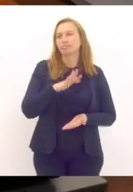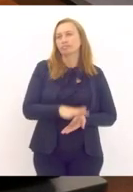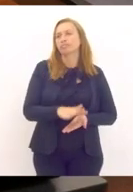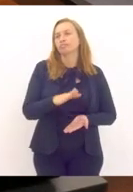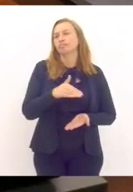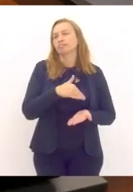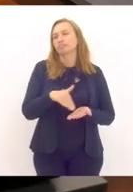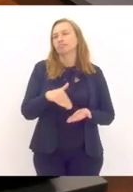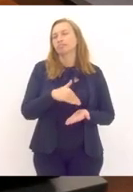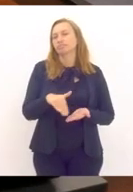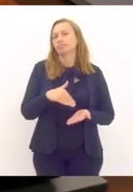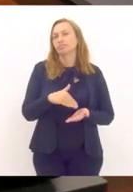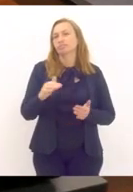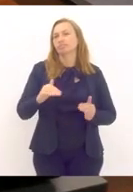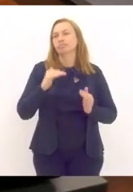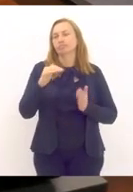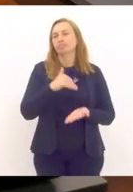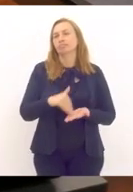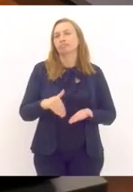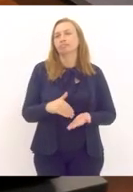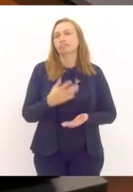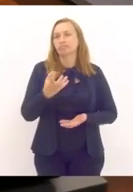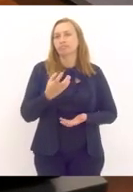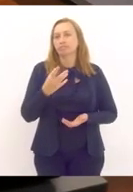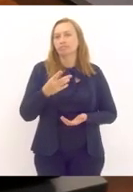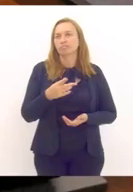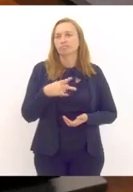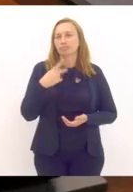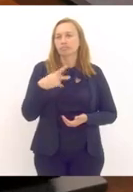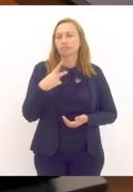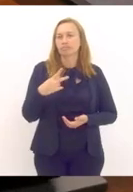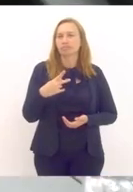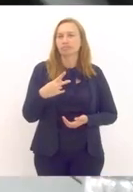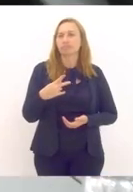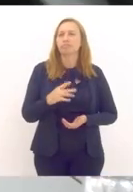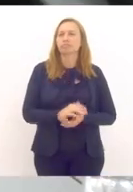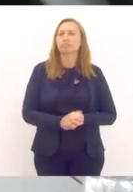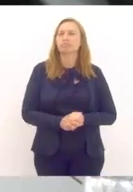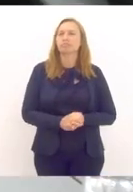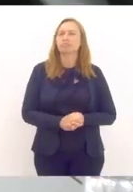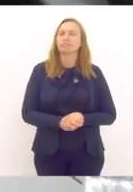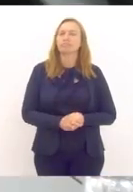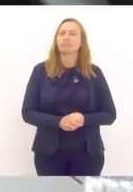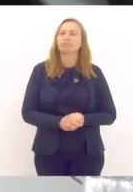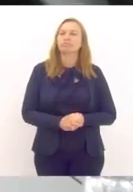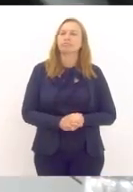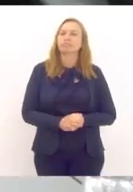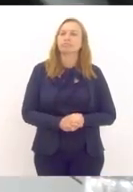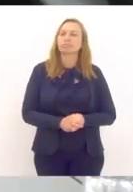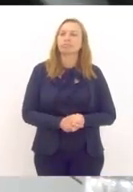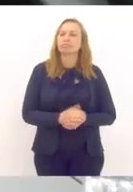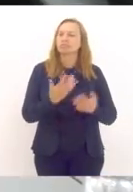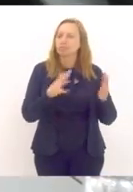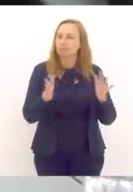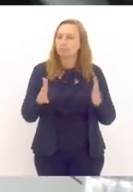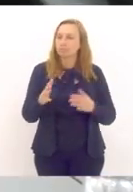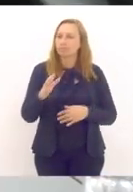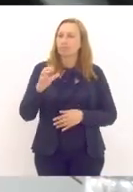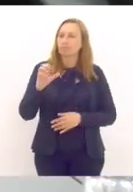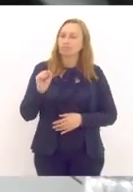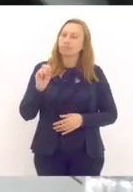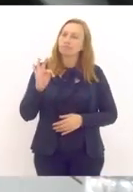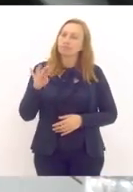quero aqui pontuar a presença da Stephanie Guimarães nessa mesa e cumprimentar